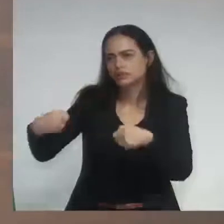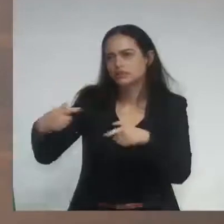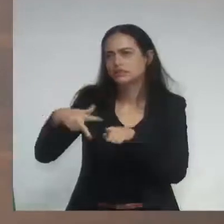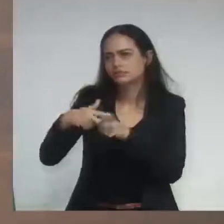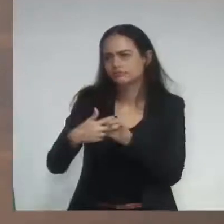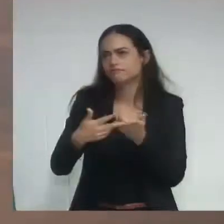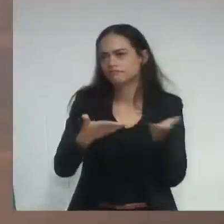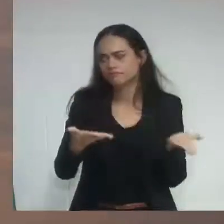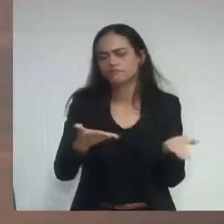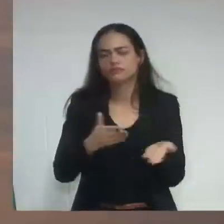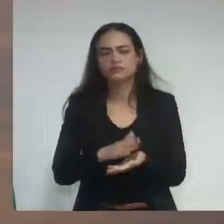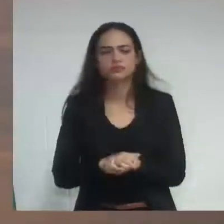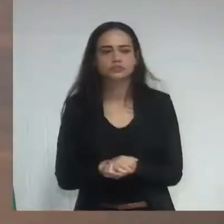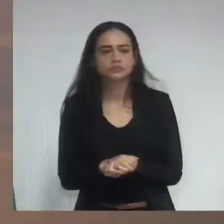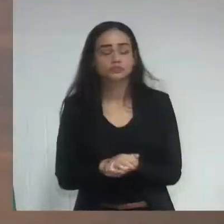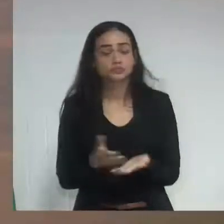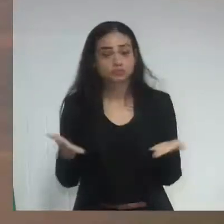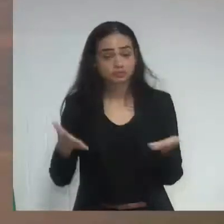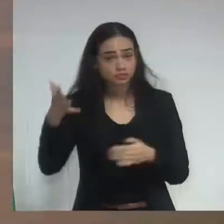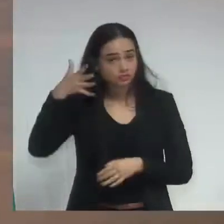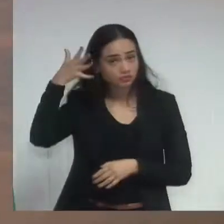Finalizo minha fala de hoje